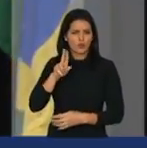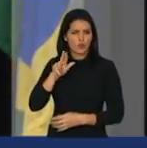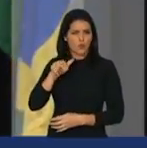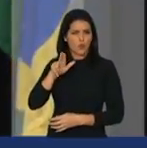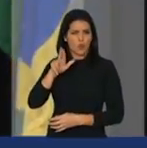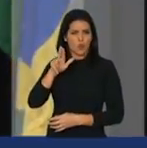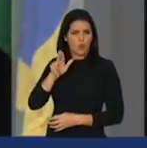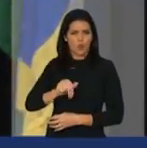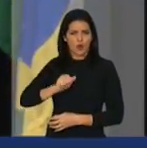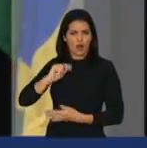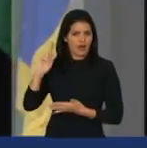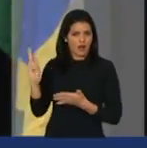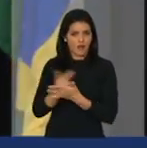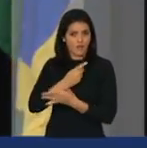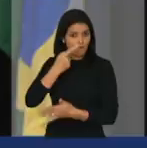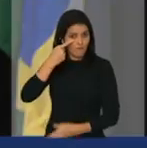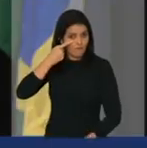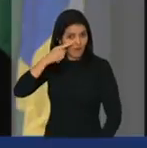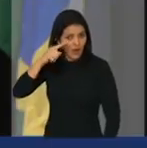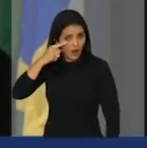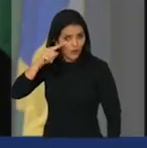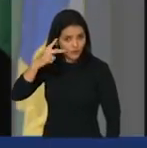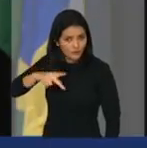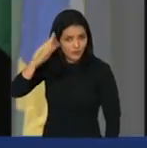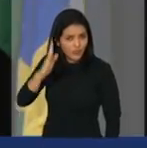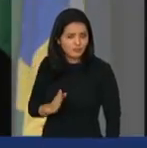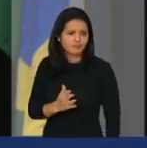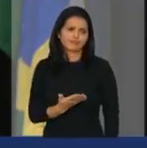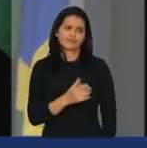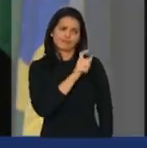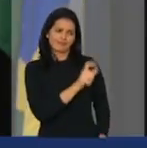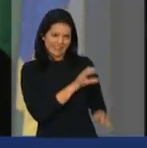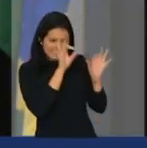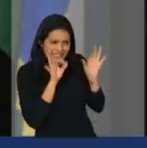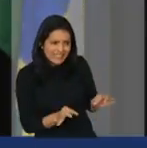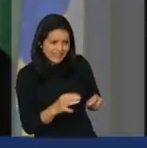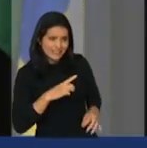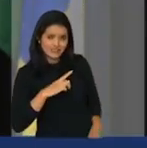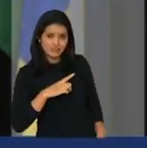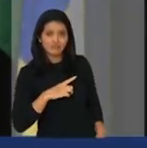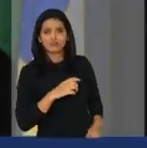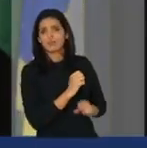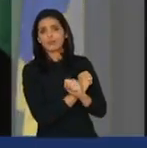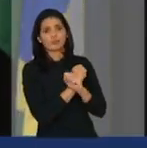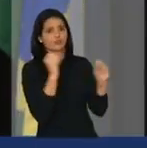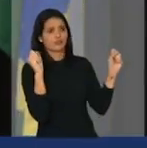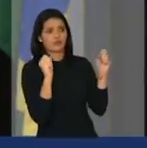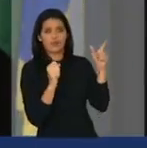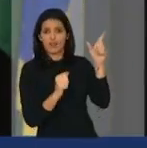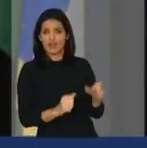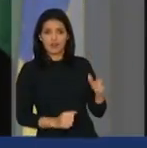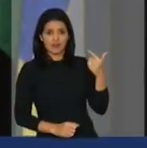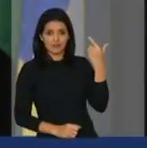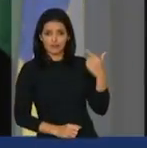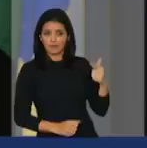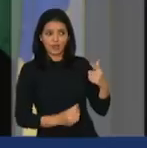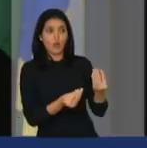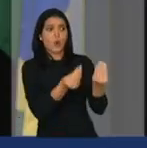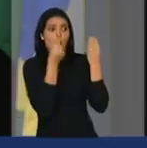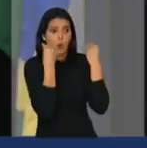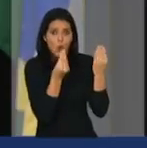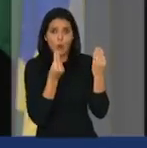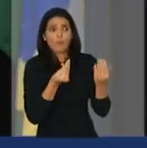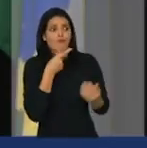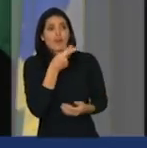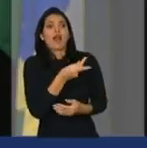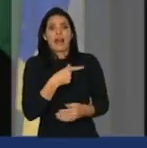no Brasil ela não tem como ter essa certeza ela não tem como falar com tanta convicção